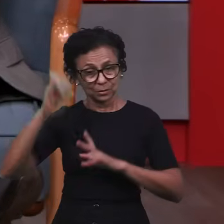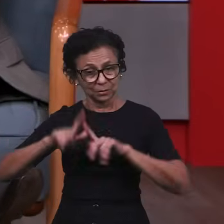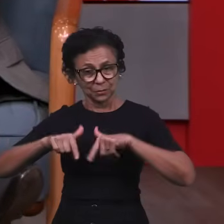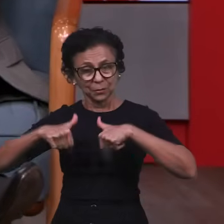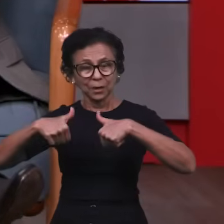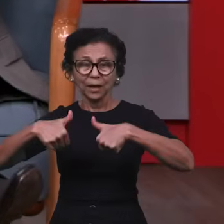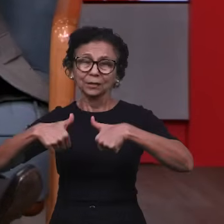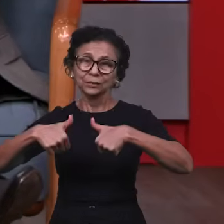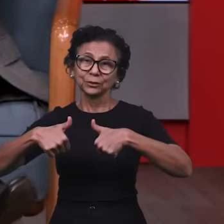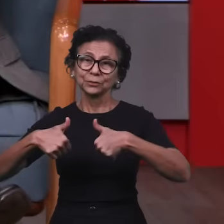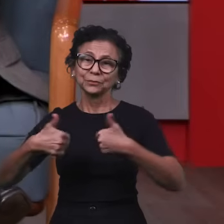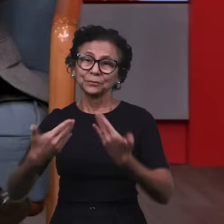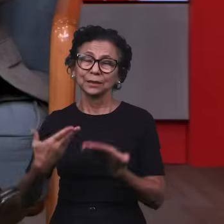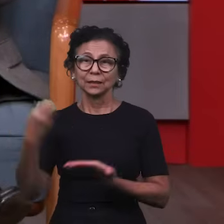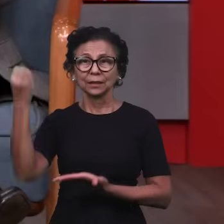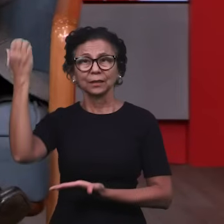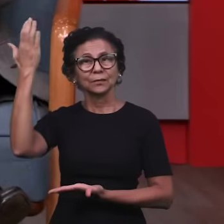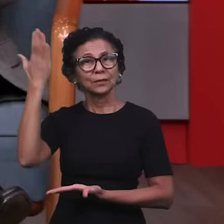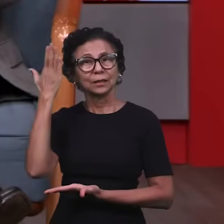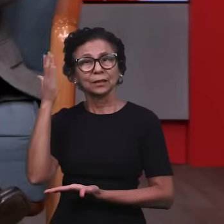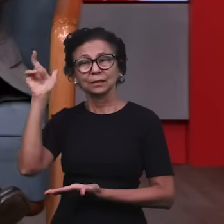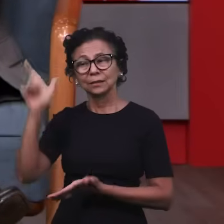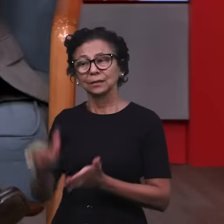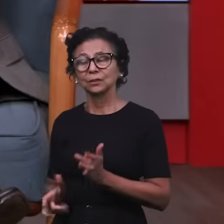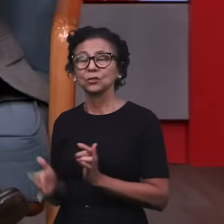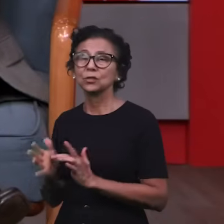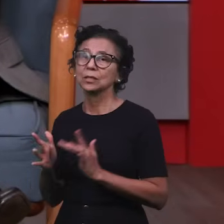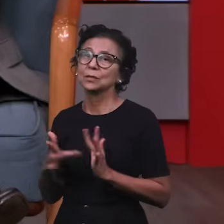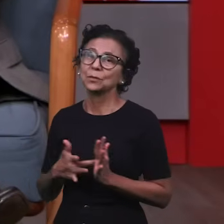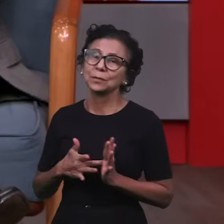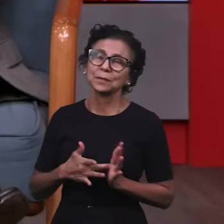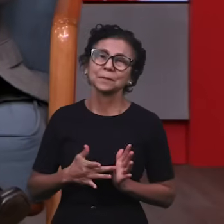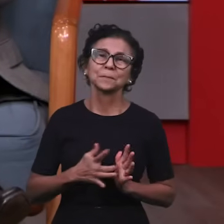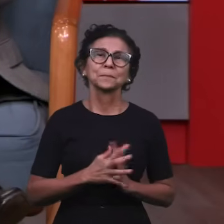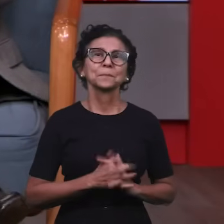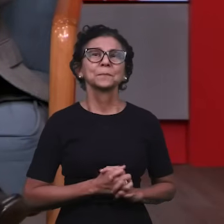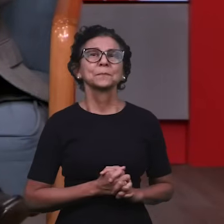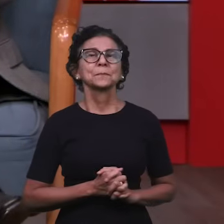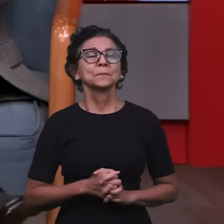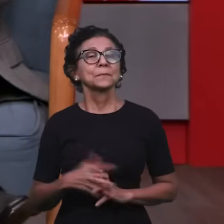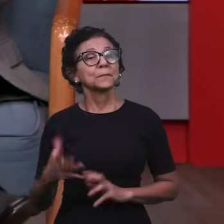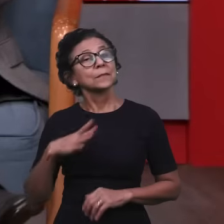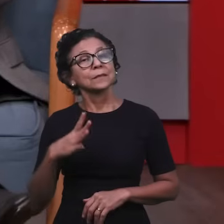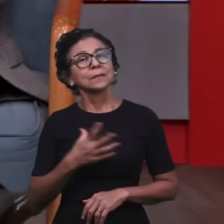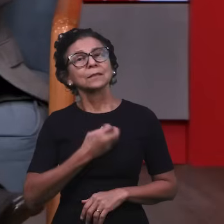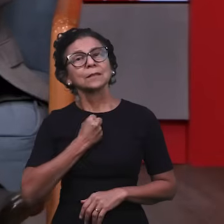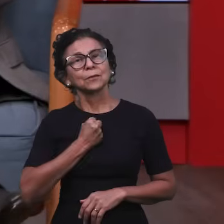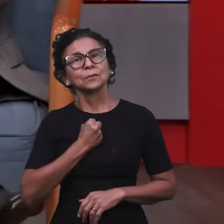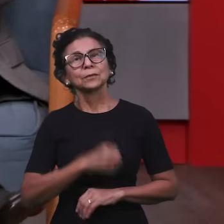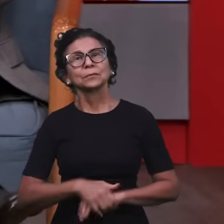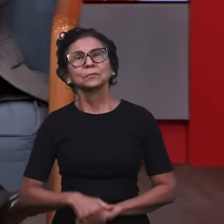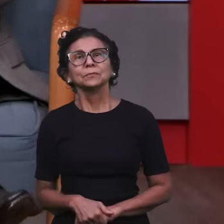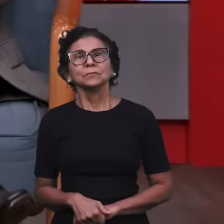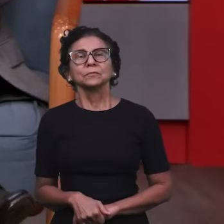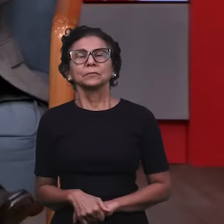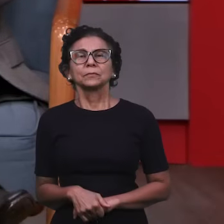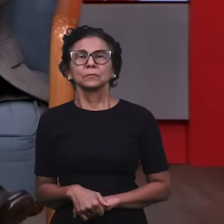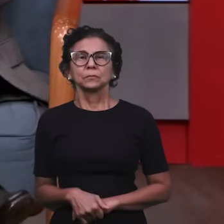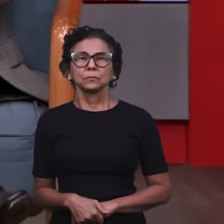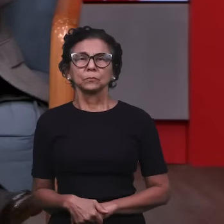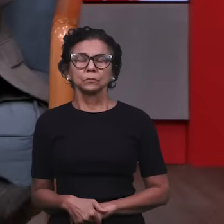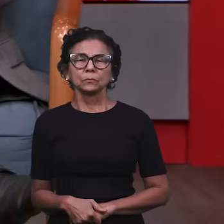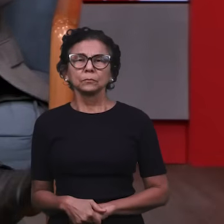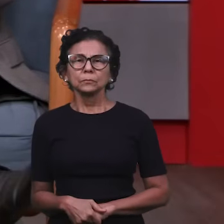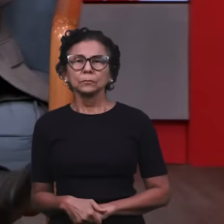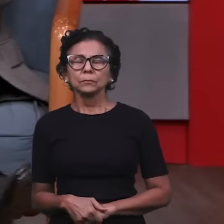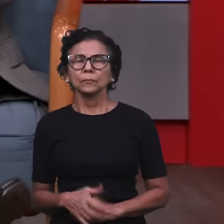a palavra revelada, porque a palavra revelada é Jesus. Então é Jesus que gera a salvação na vida do homem. Nunca